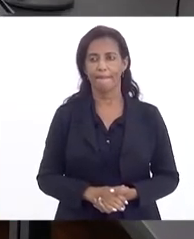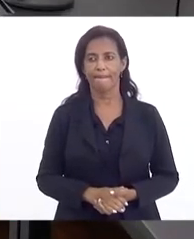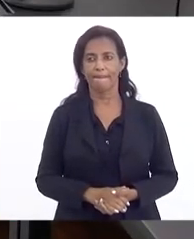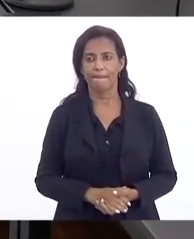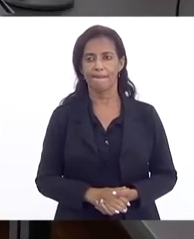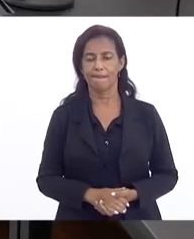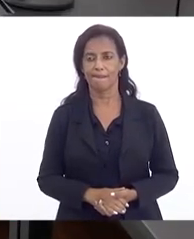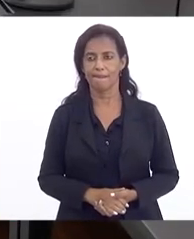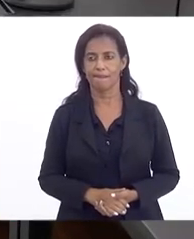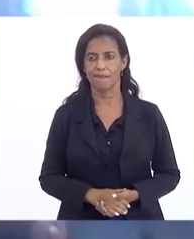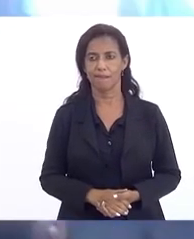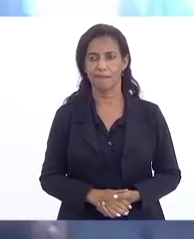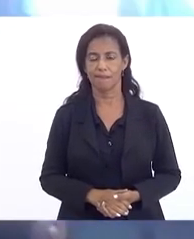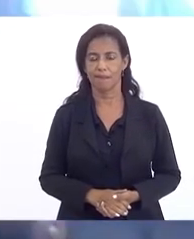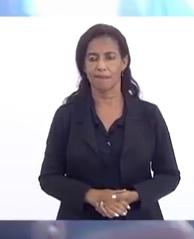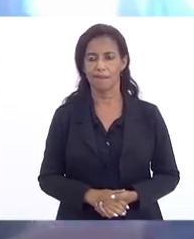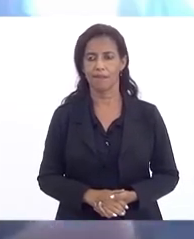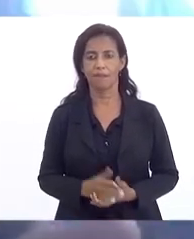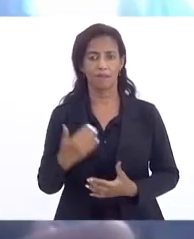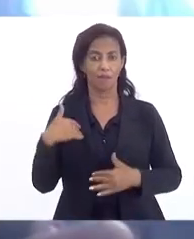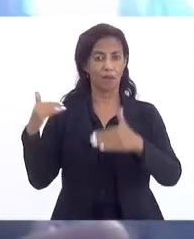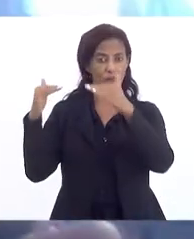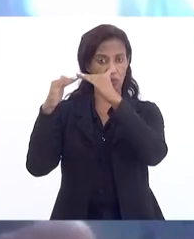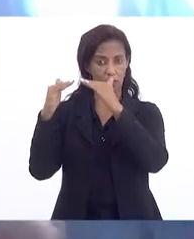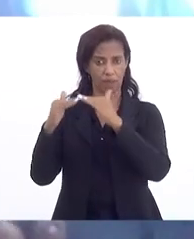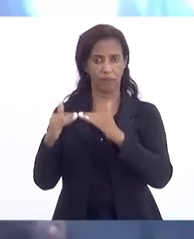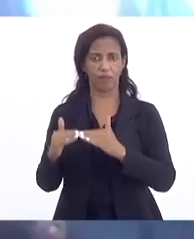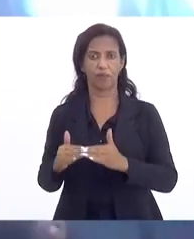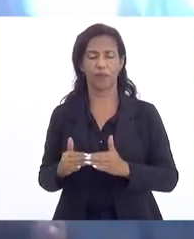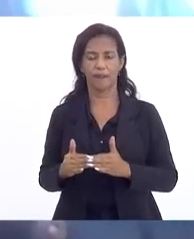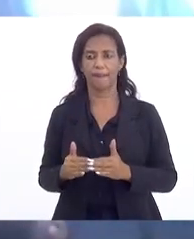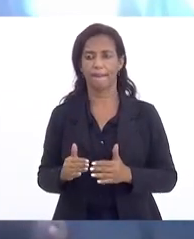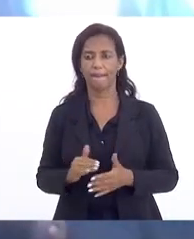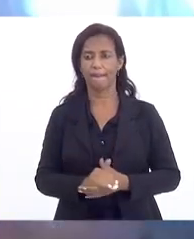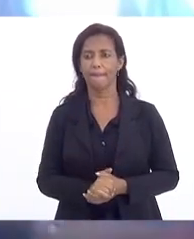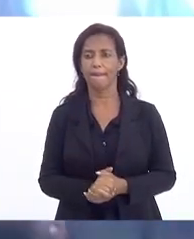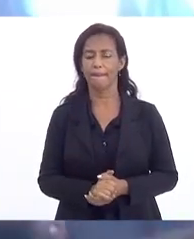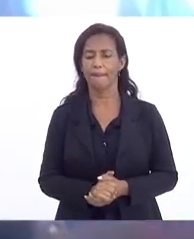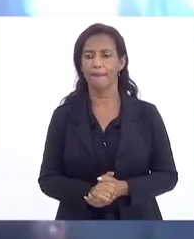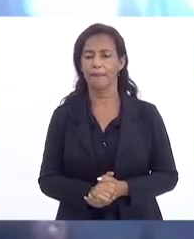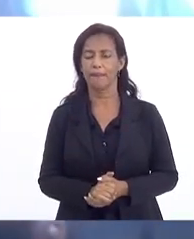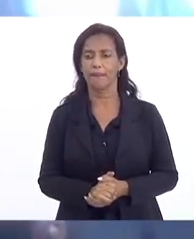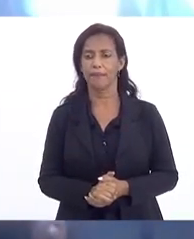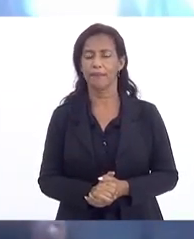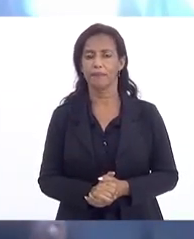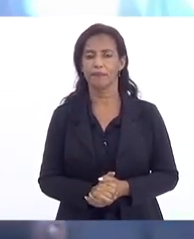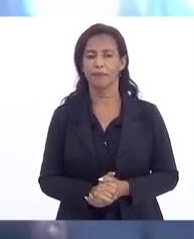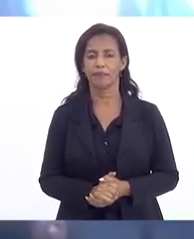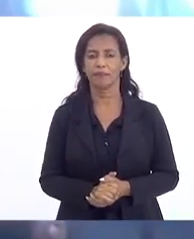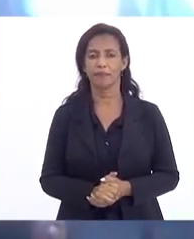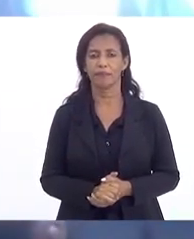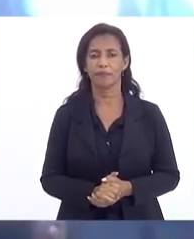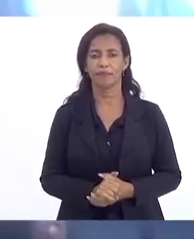se é favorável ou contrário à emenda. Eu sou favorável à emenda. Pode ser no sítio eletrônico.